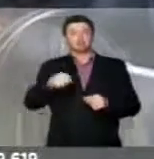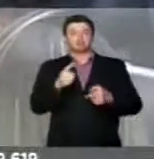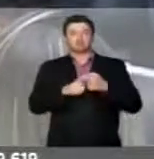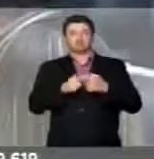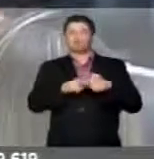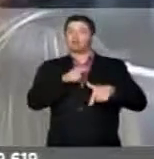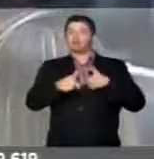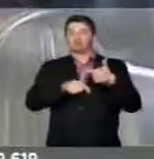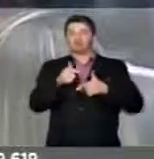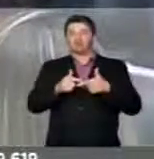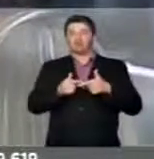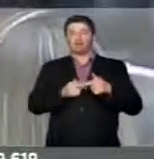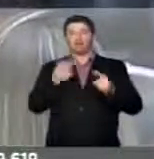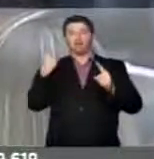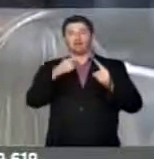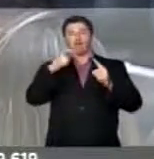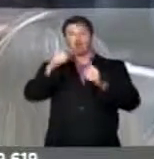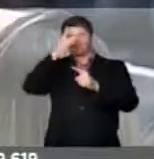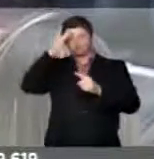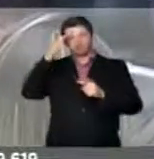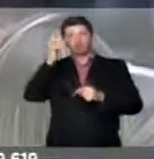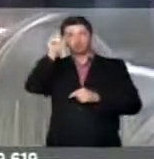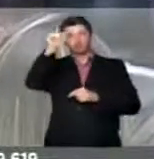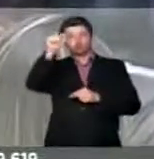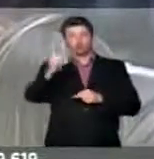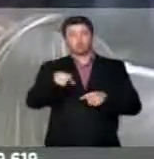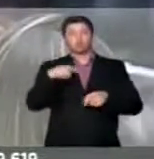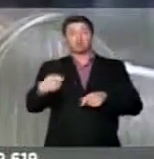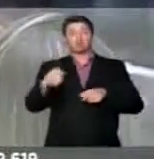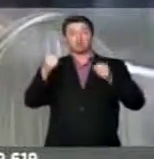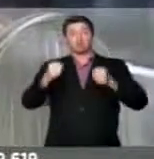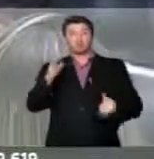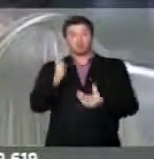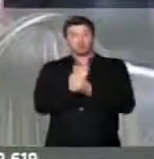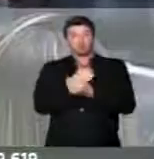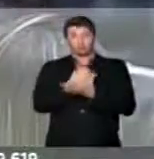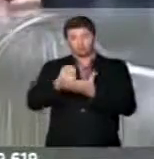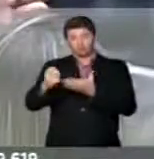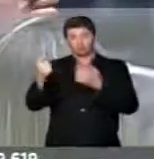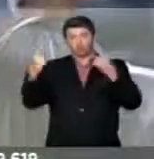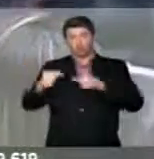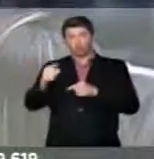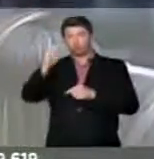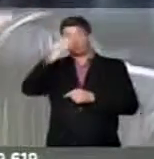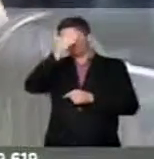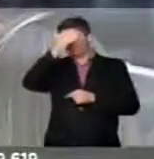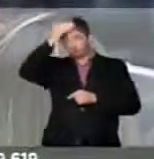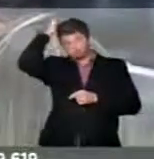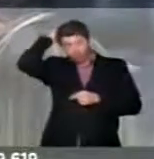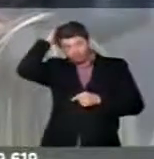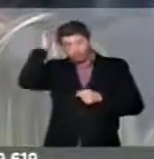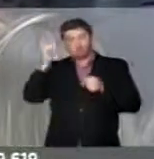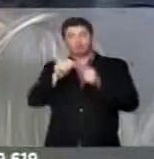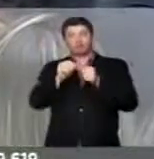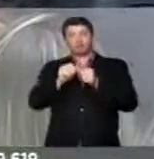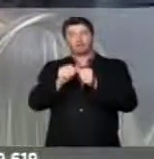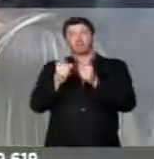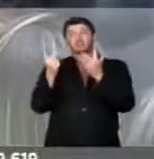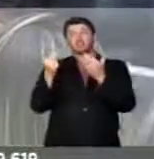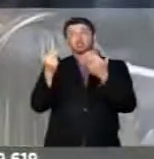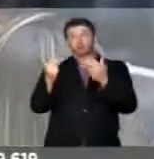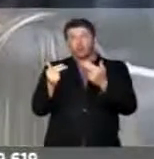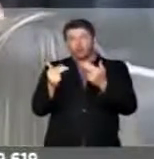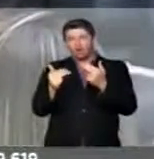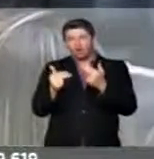ele trabalha achincalhando as pessoas. Quem tem o poder de abrir um processo de impeachment contra o Temer, que fez as mesmas pedaladas